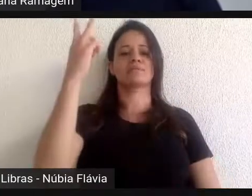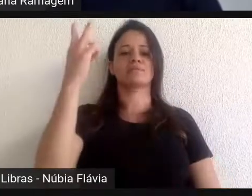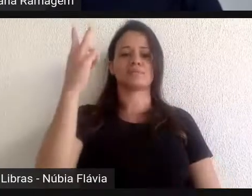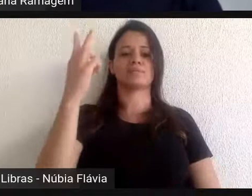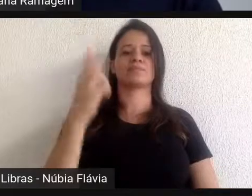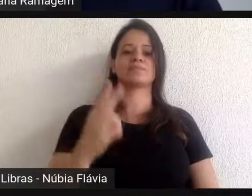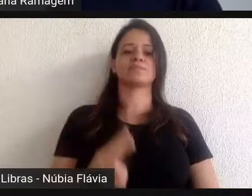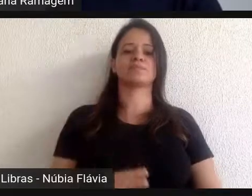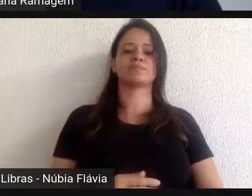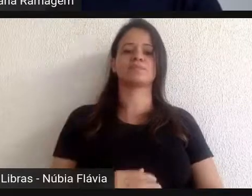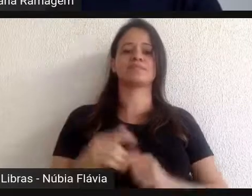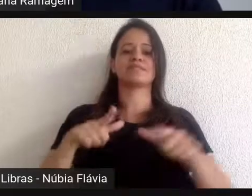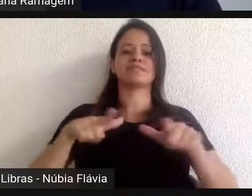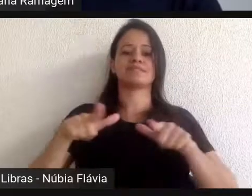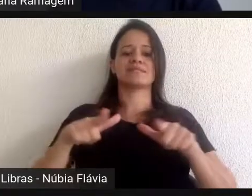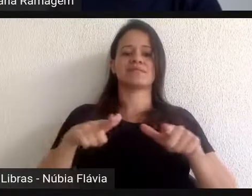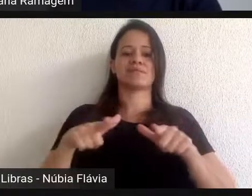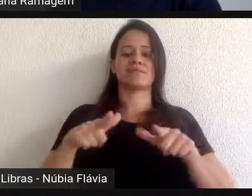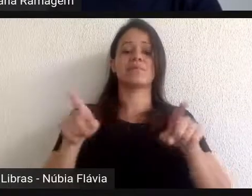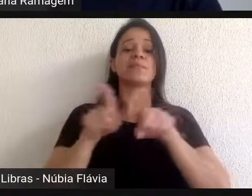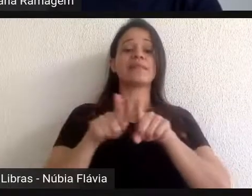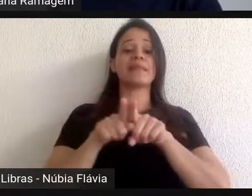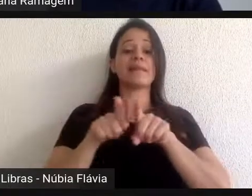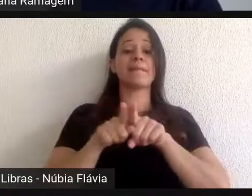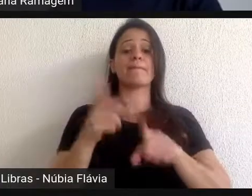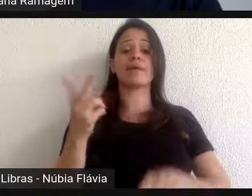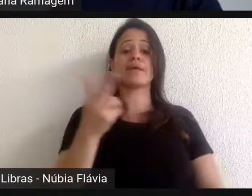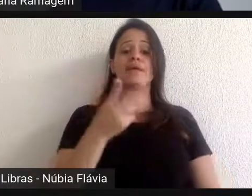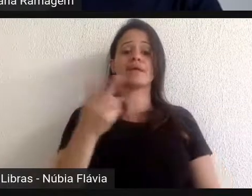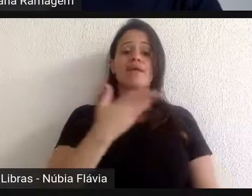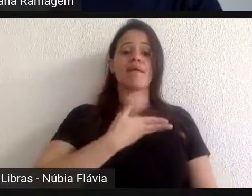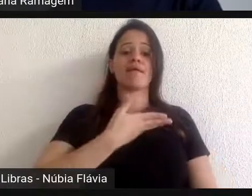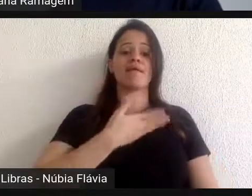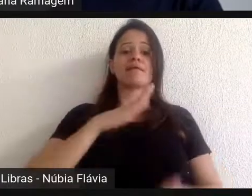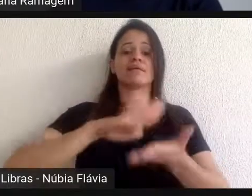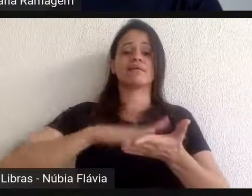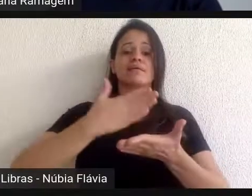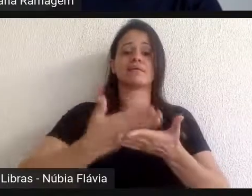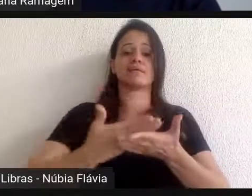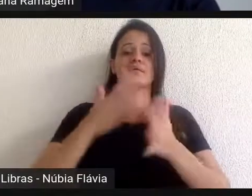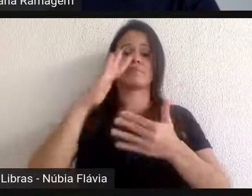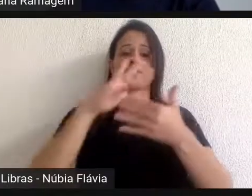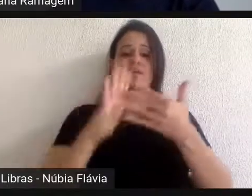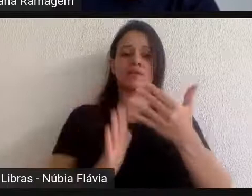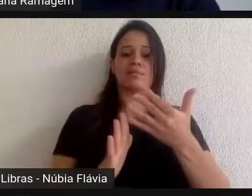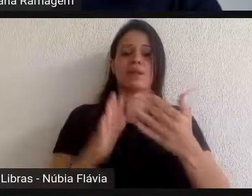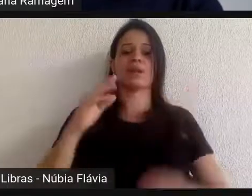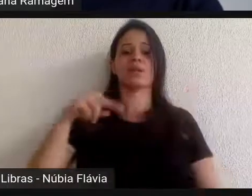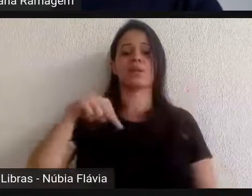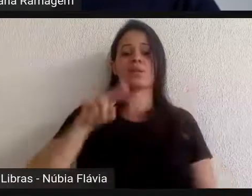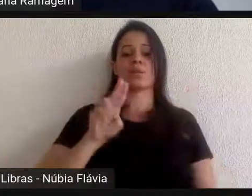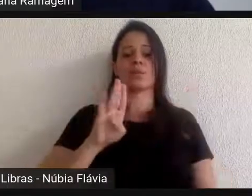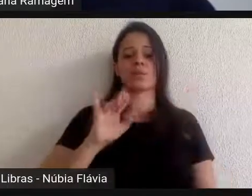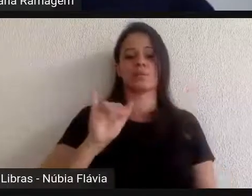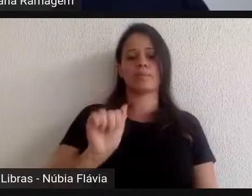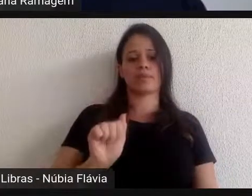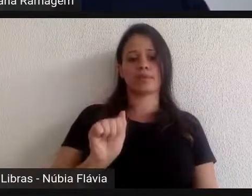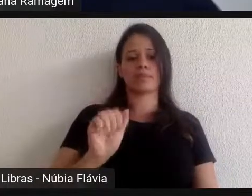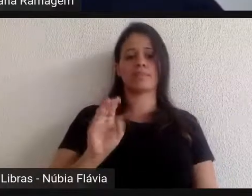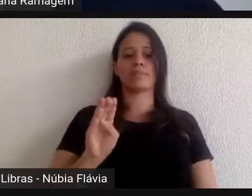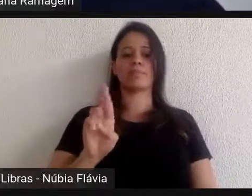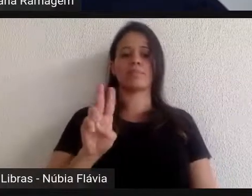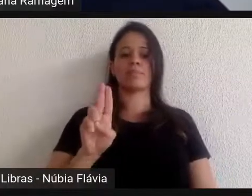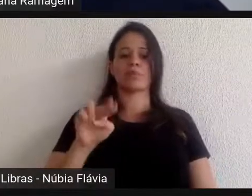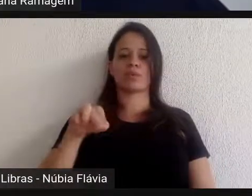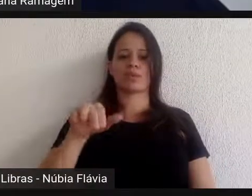E também contamos com a presença das nossas colegas intérpretes de Libras, a Núbia e a Bruna. Bom, gente, eu vou começar